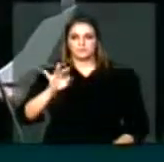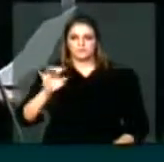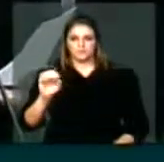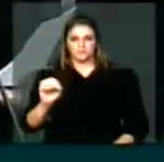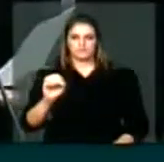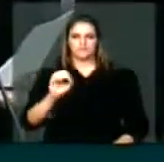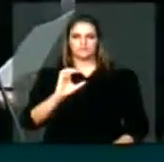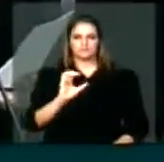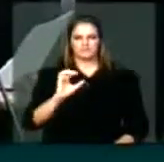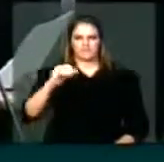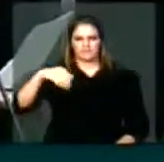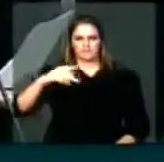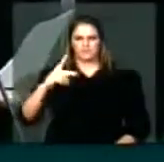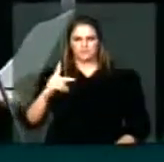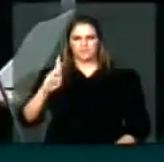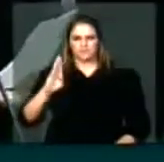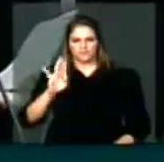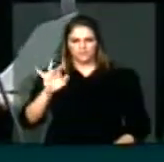CNTBio,